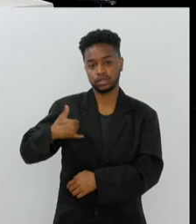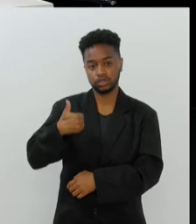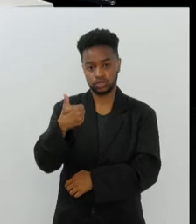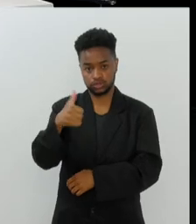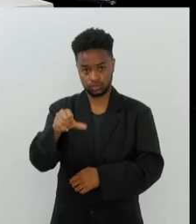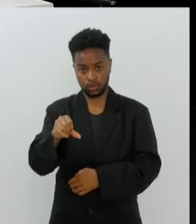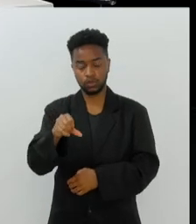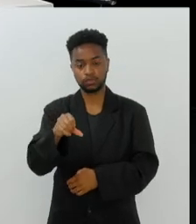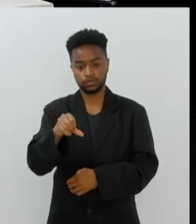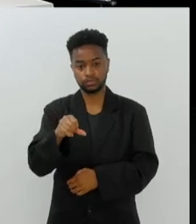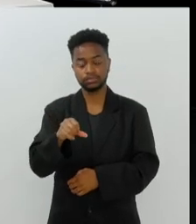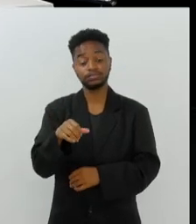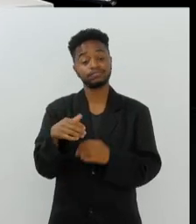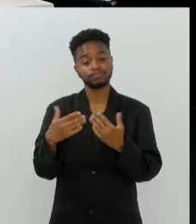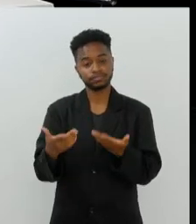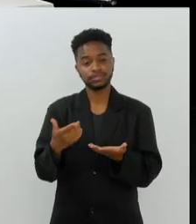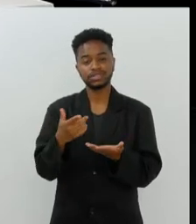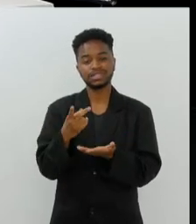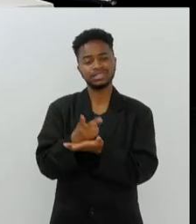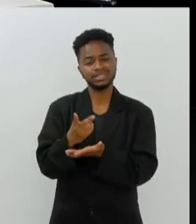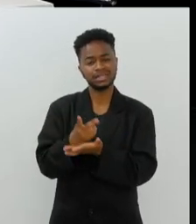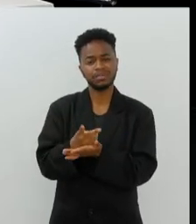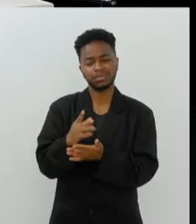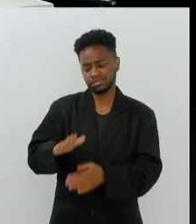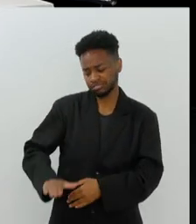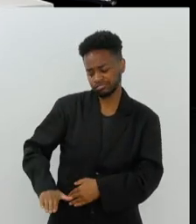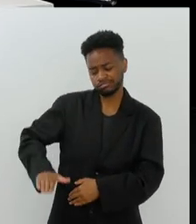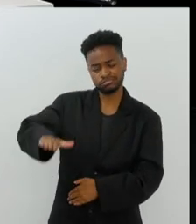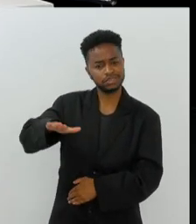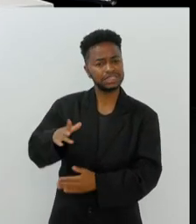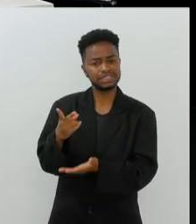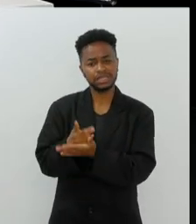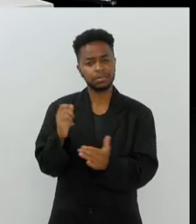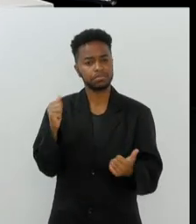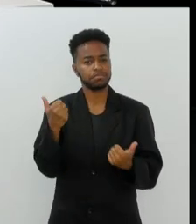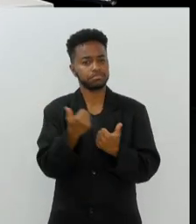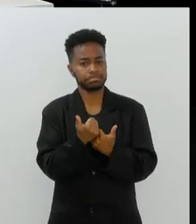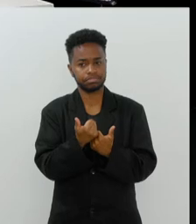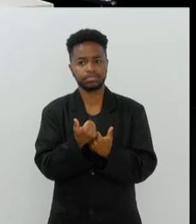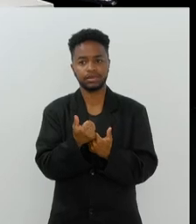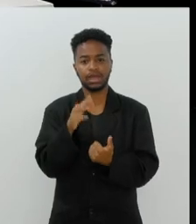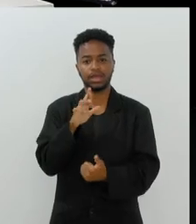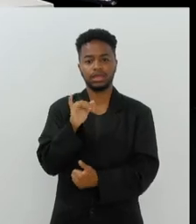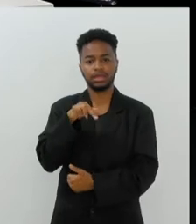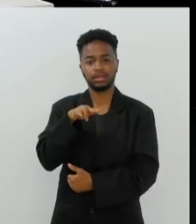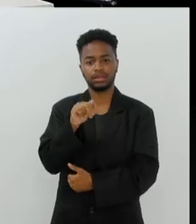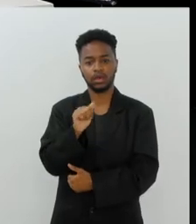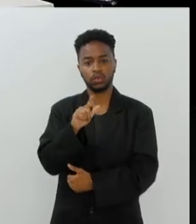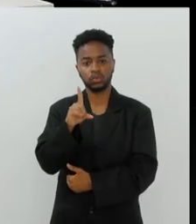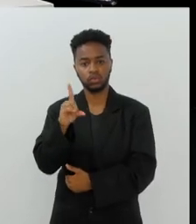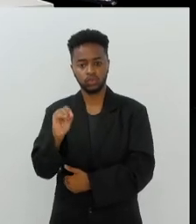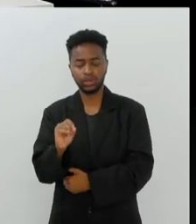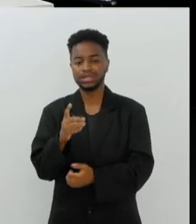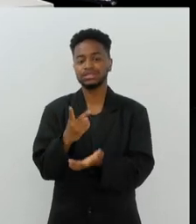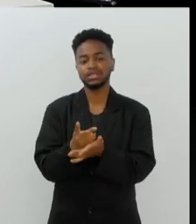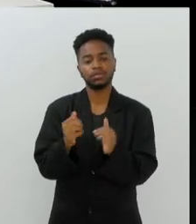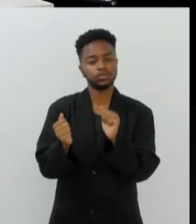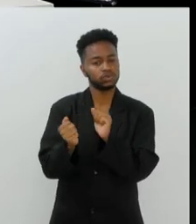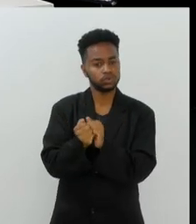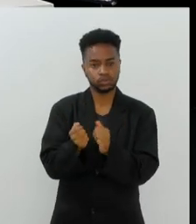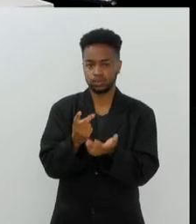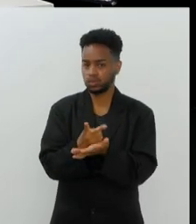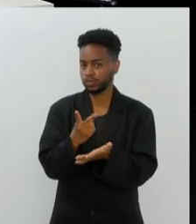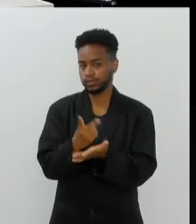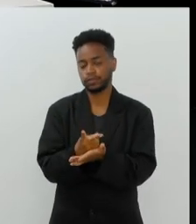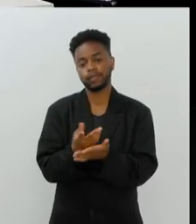anos, Rinaldo. Sempre, desde muito pequeno, sempre meu apoio. O Rinaldo está sempre com você, sempre, né? Eu reparei isso lá na hoje